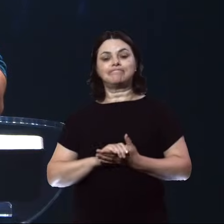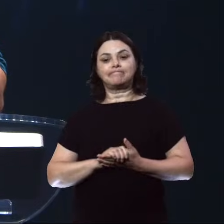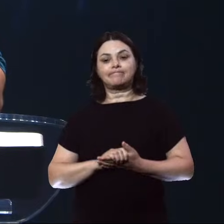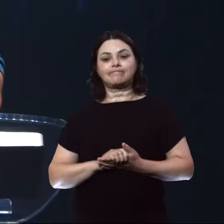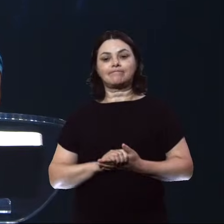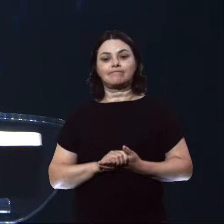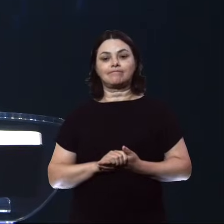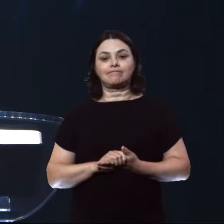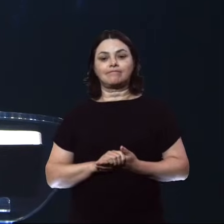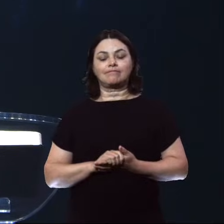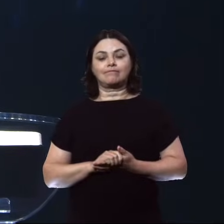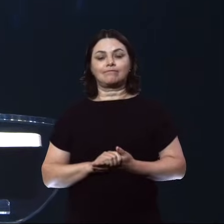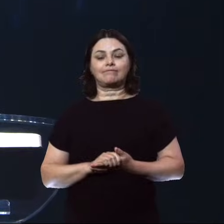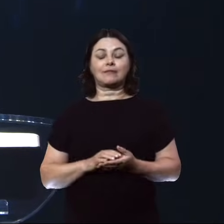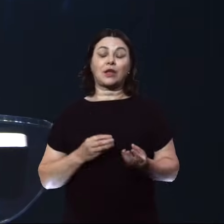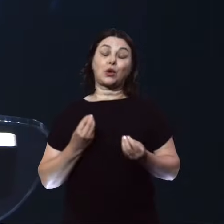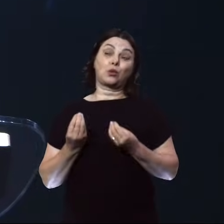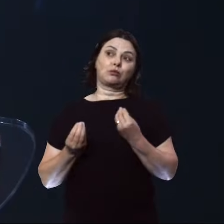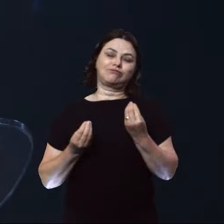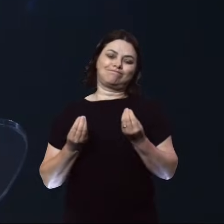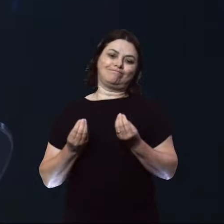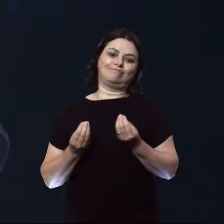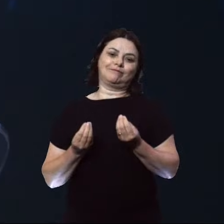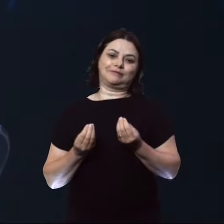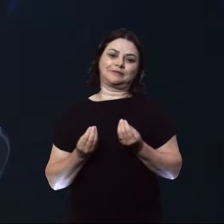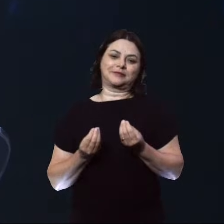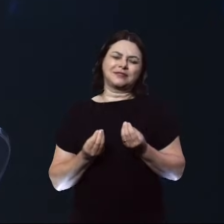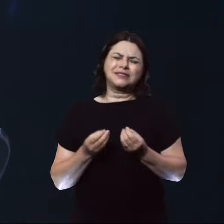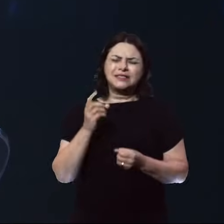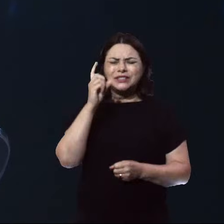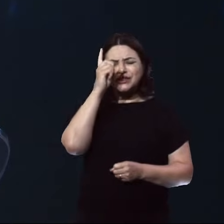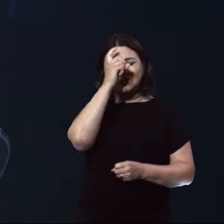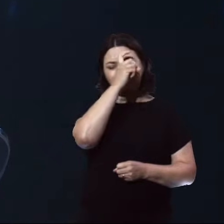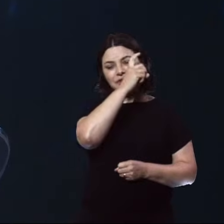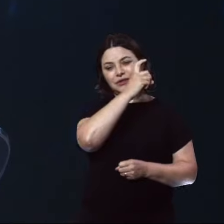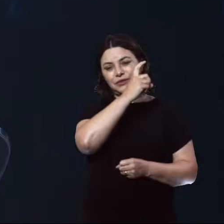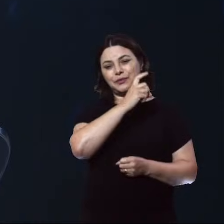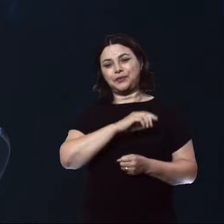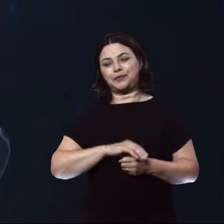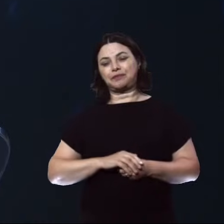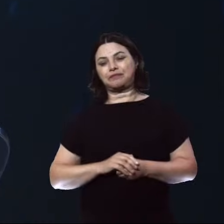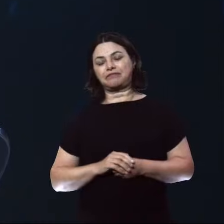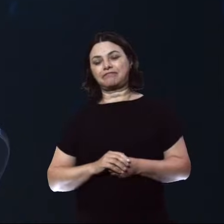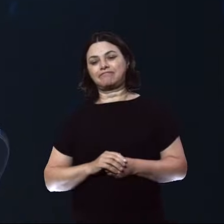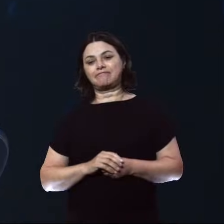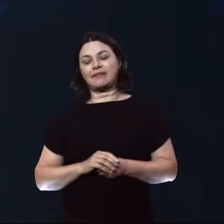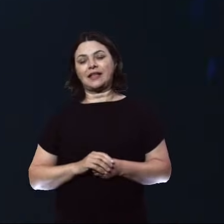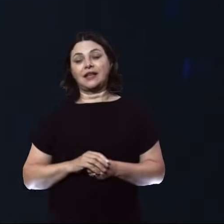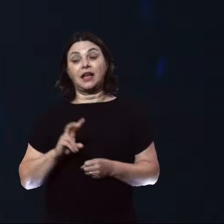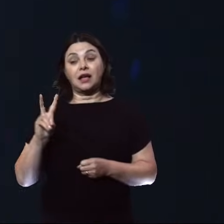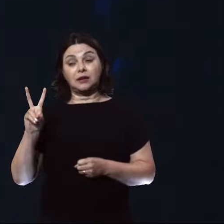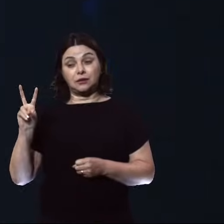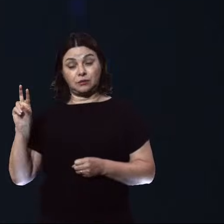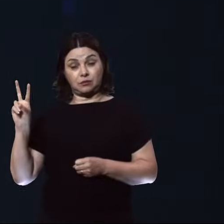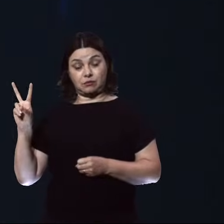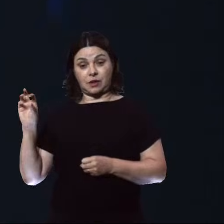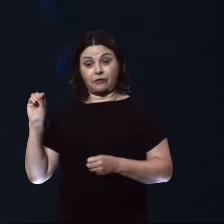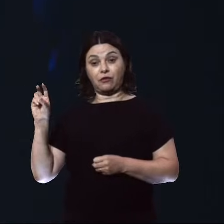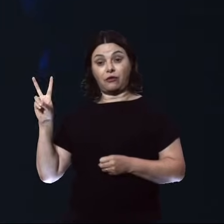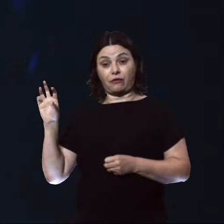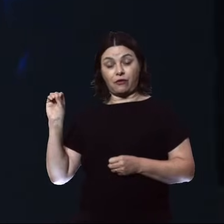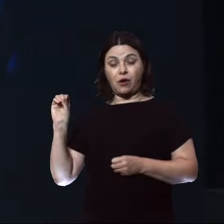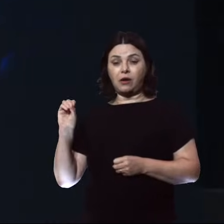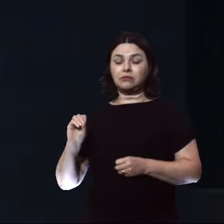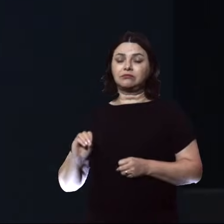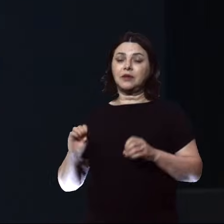claro, lidar com aquela situação toda. Muito complicada, muito difícil. Era a matriarca da família. E aí